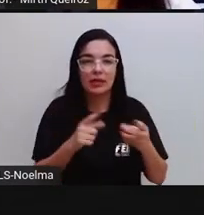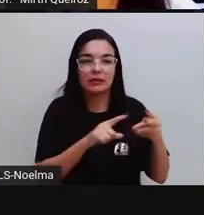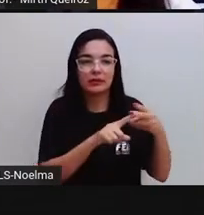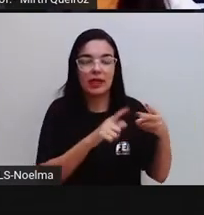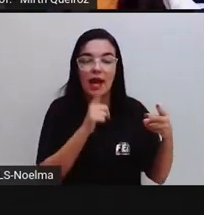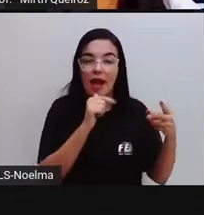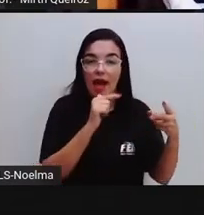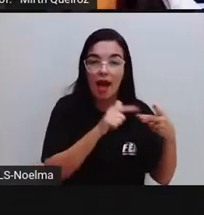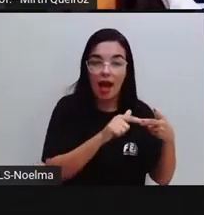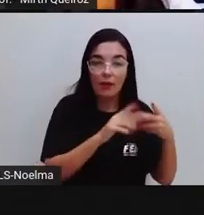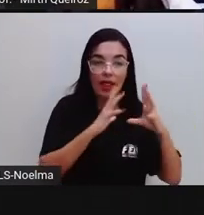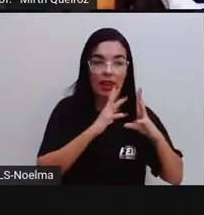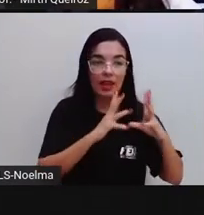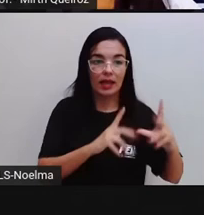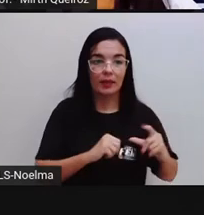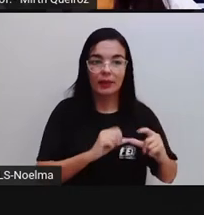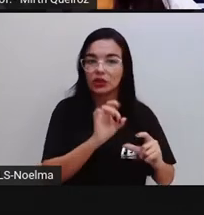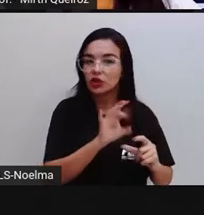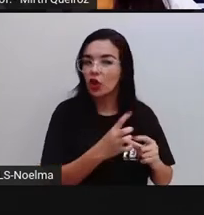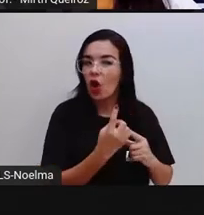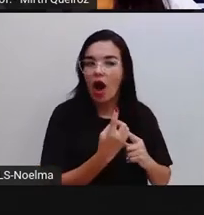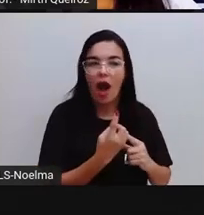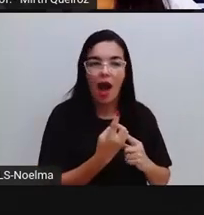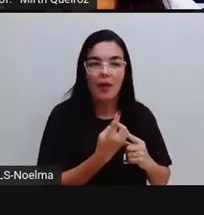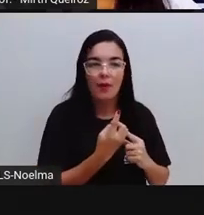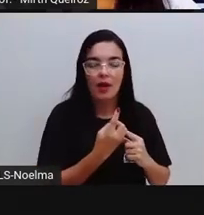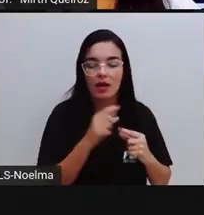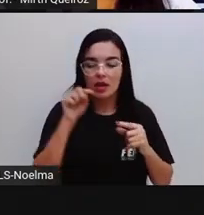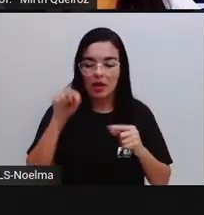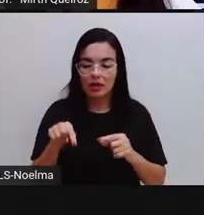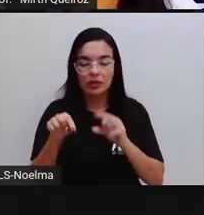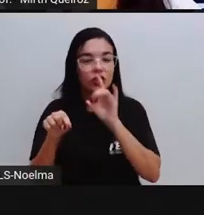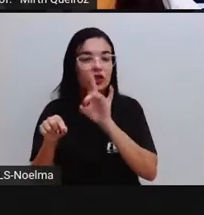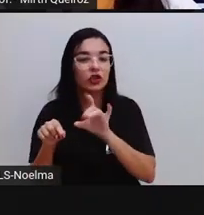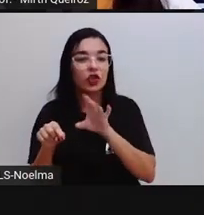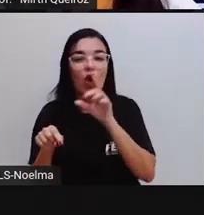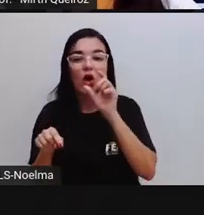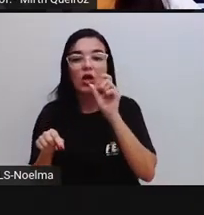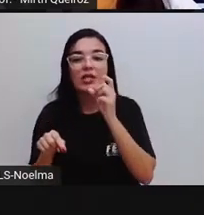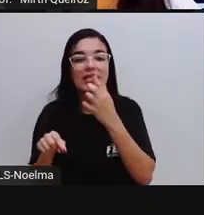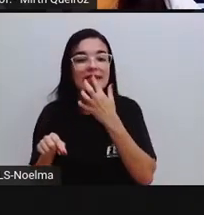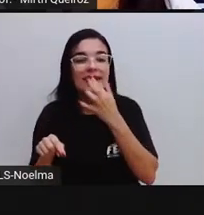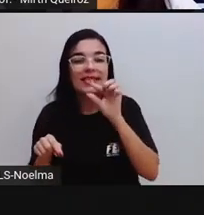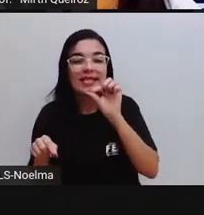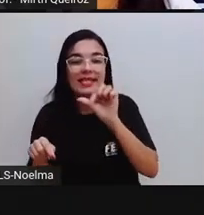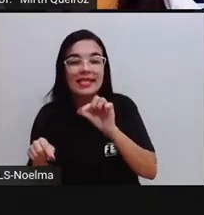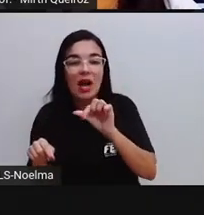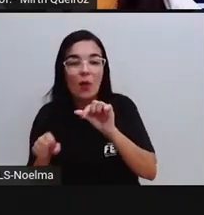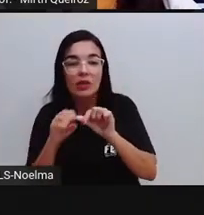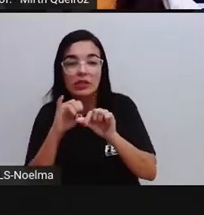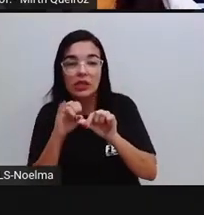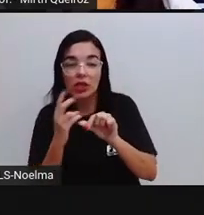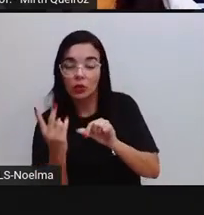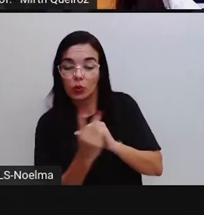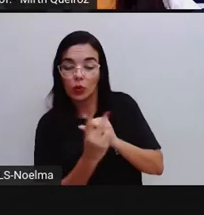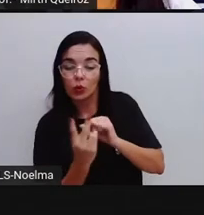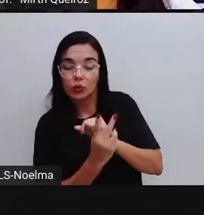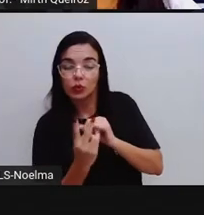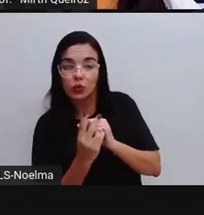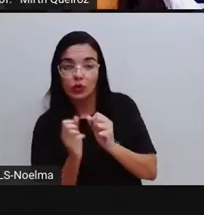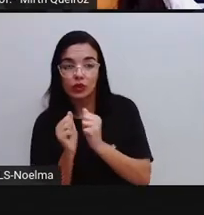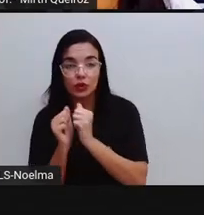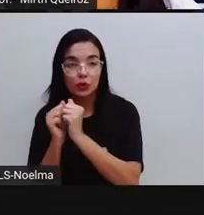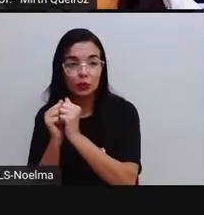água, mais uma substância pura sal. Quando a gente junta essas duas